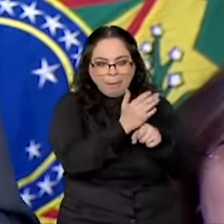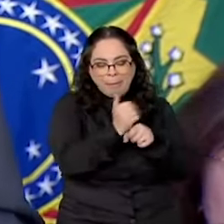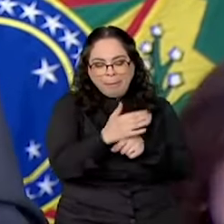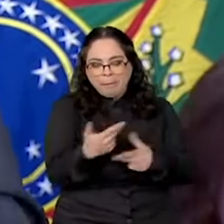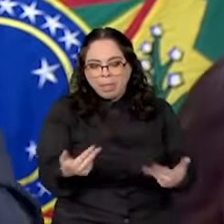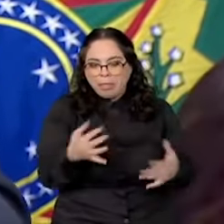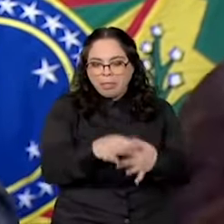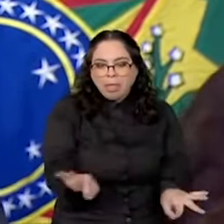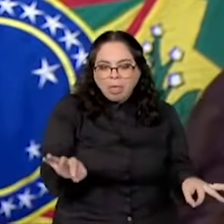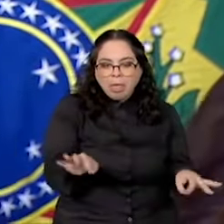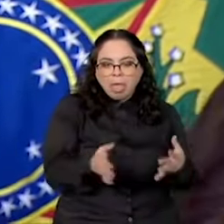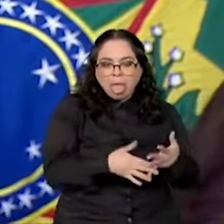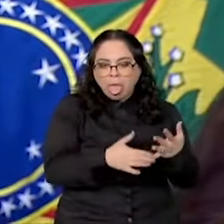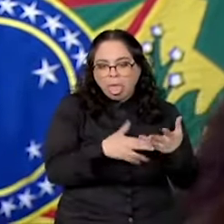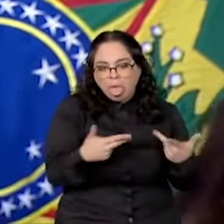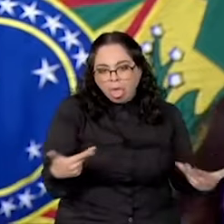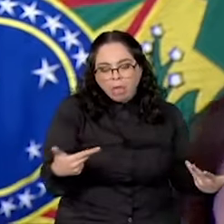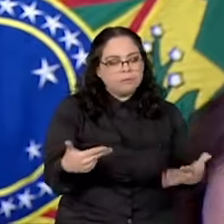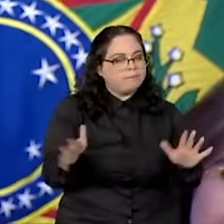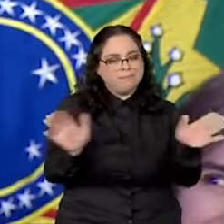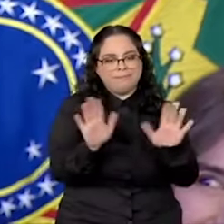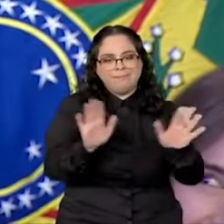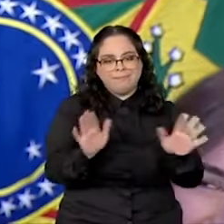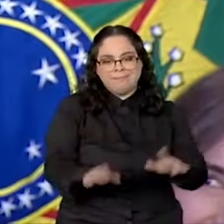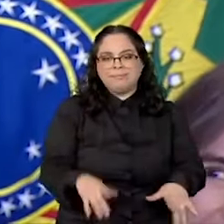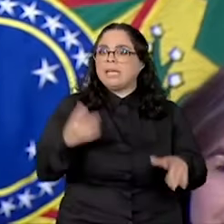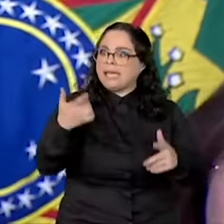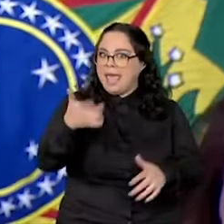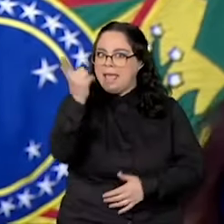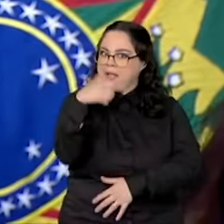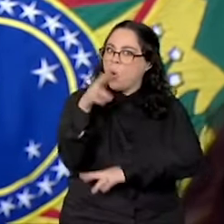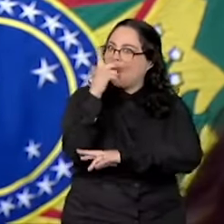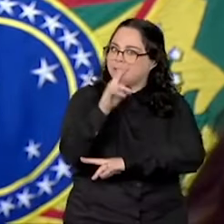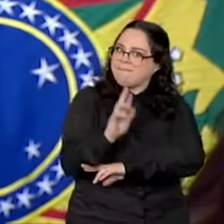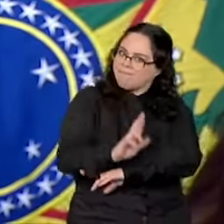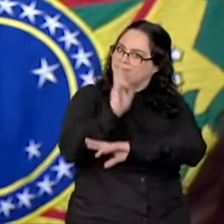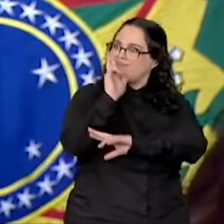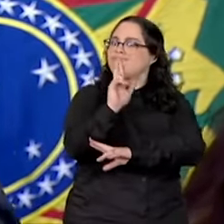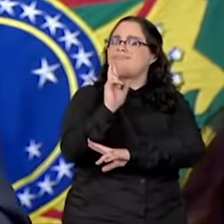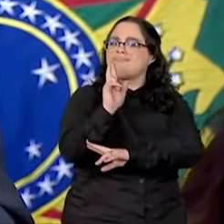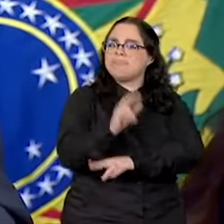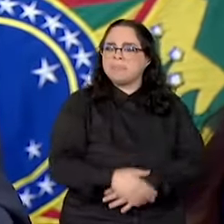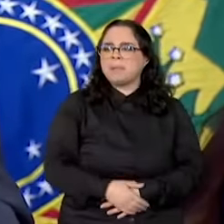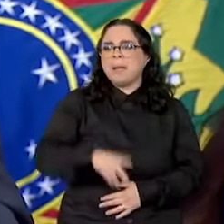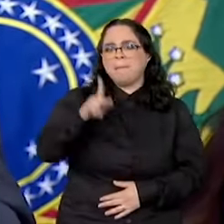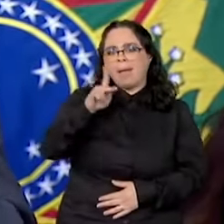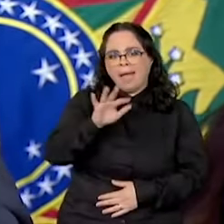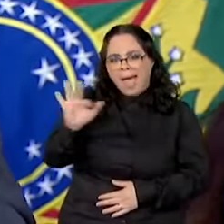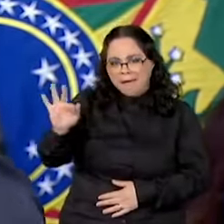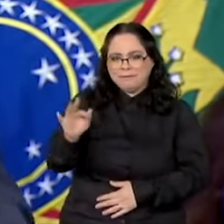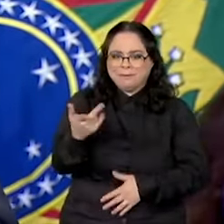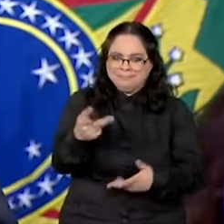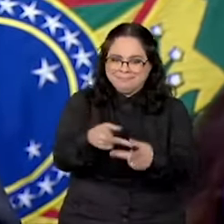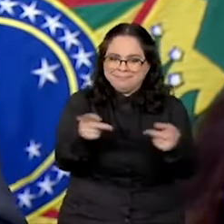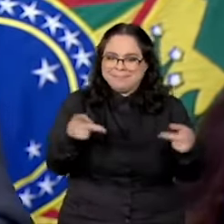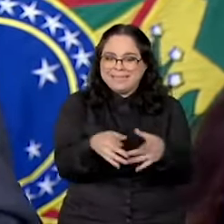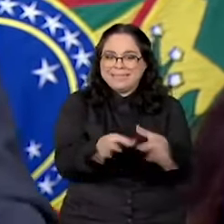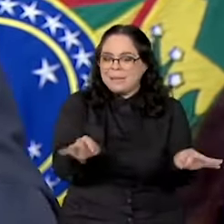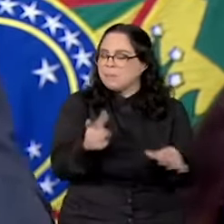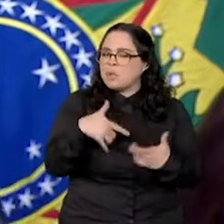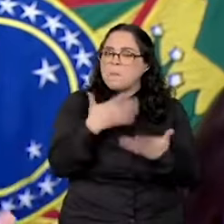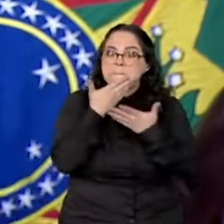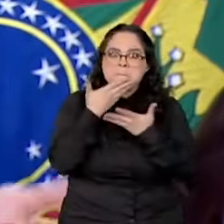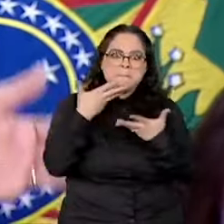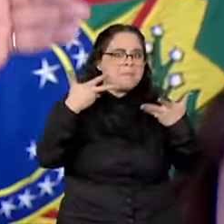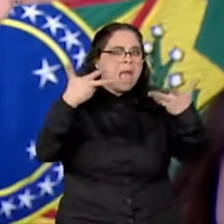sabe, o prato tradicional. Não, o PF, as pessoas querem comer o que tem de melhor.